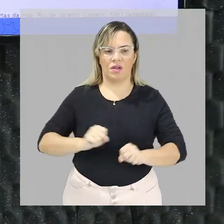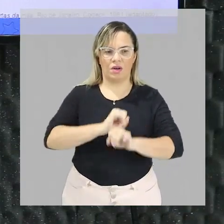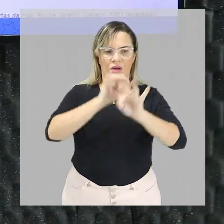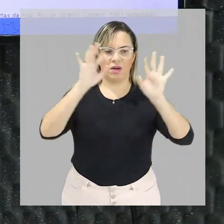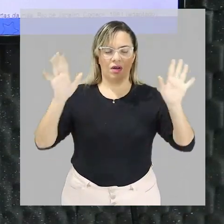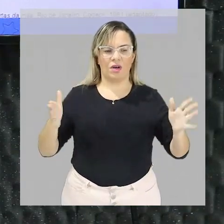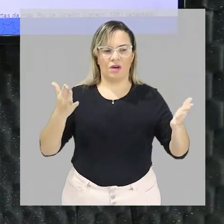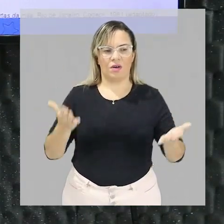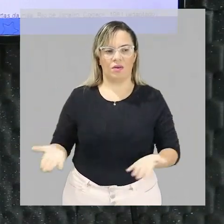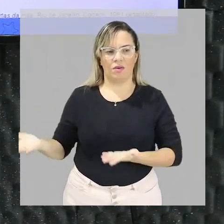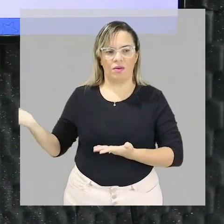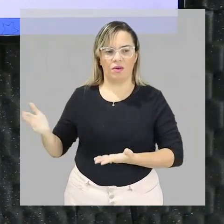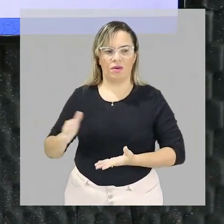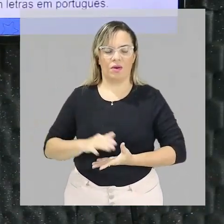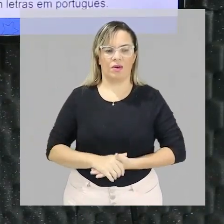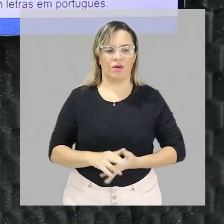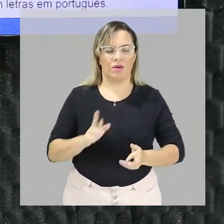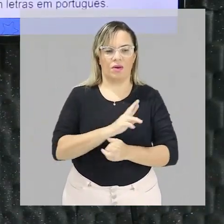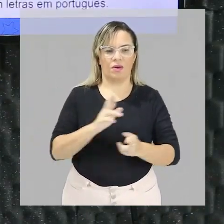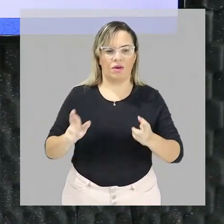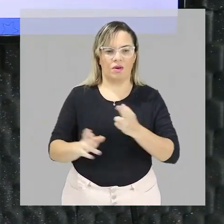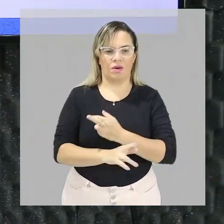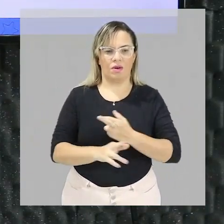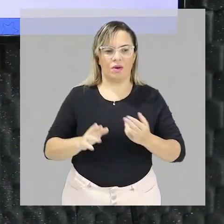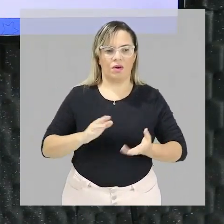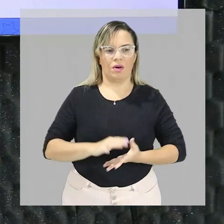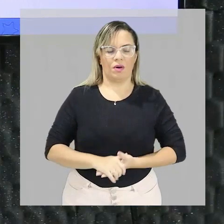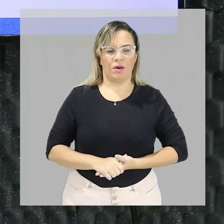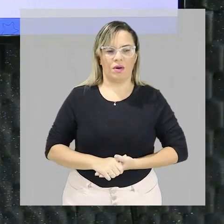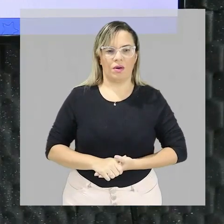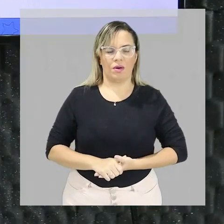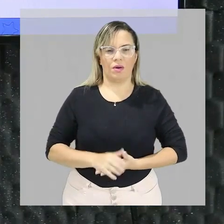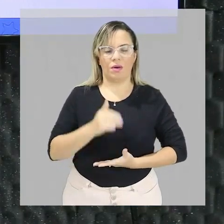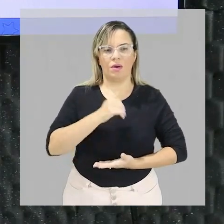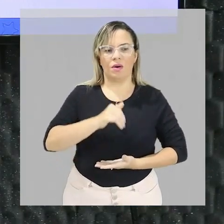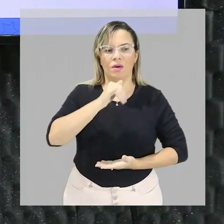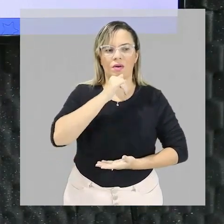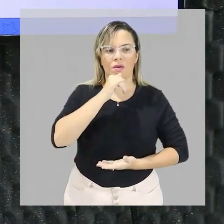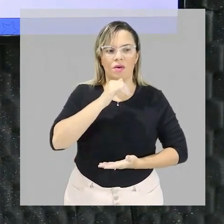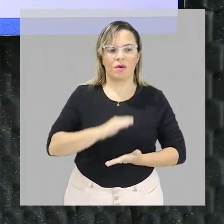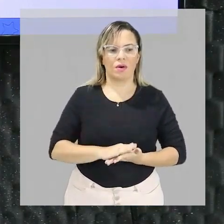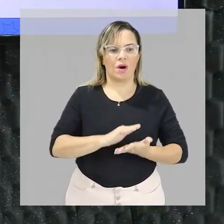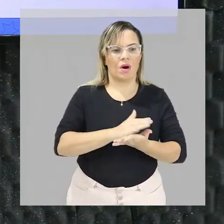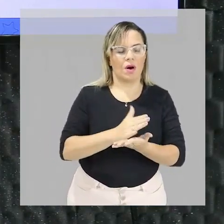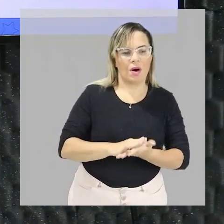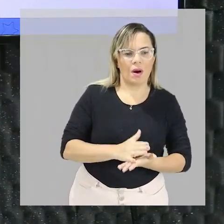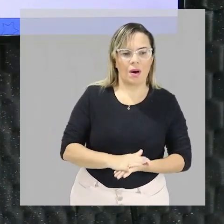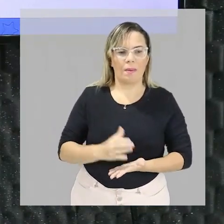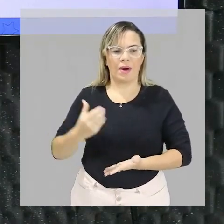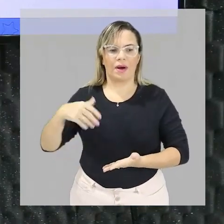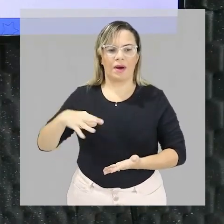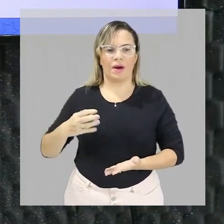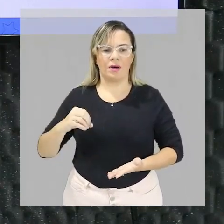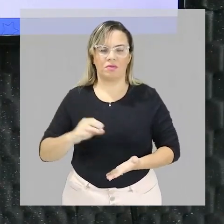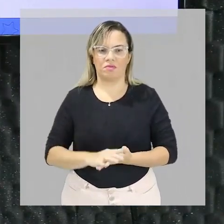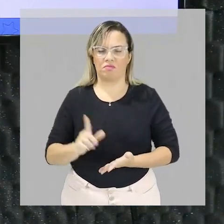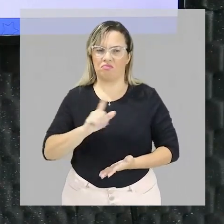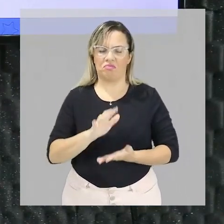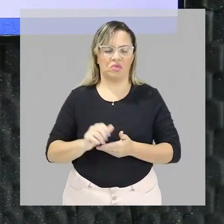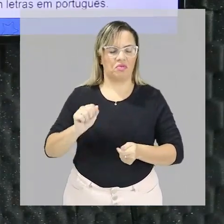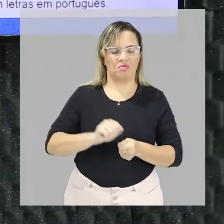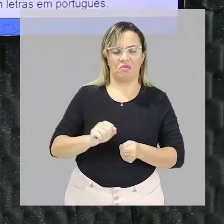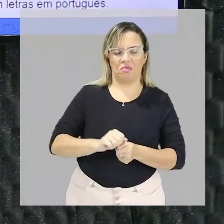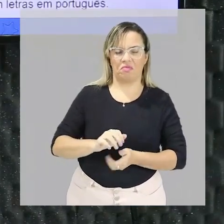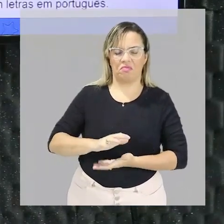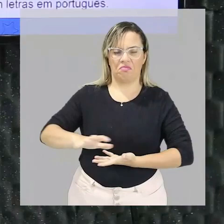claramente essa questão relacionada ao quê? Por exemplo, o samba-canção, ele não faz música de protesto. O cancioneiro